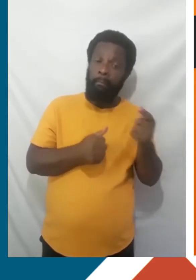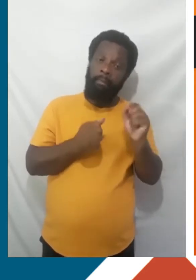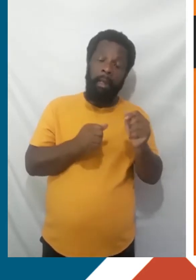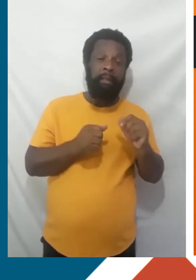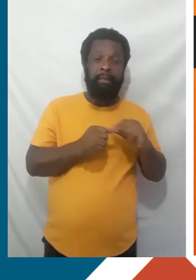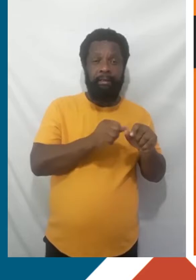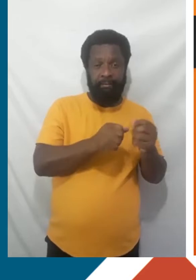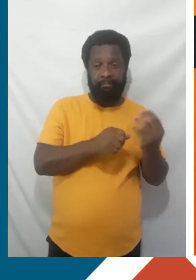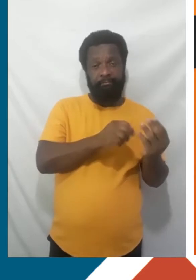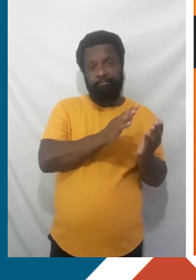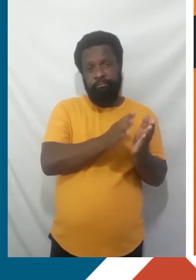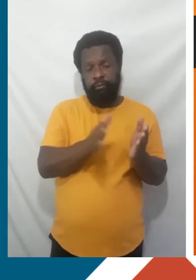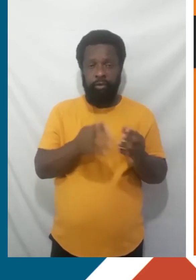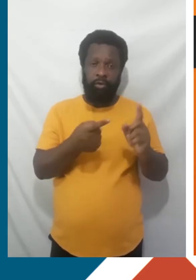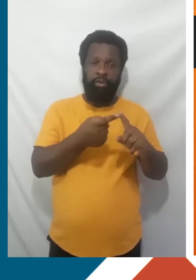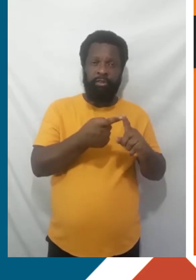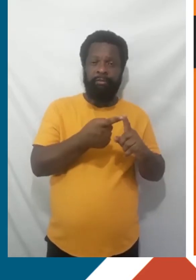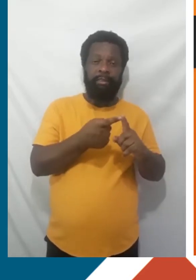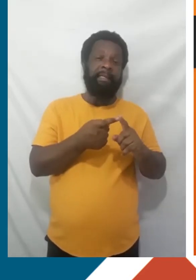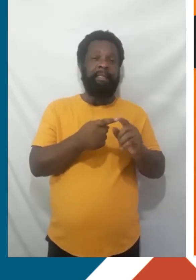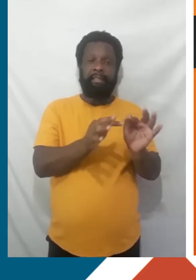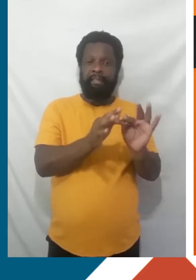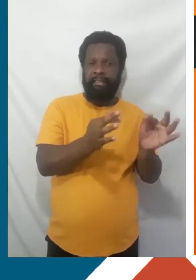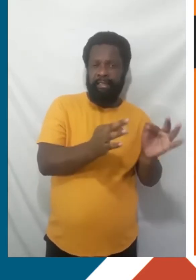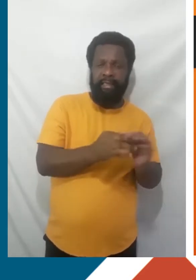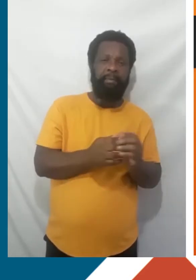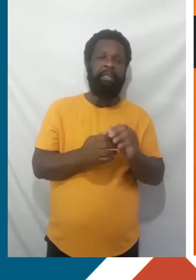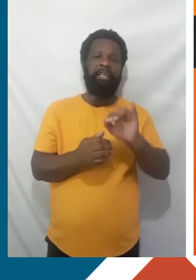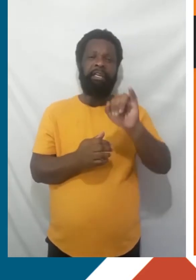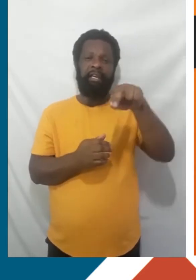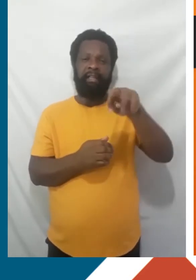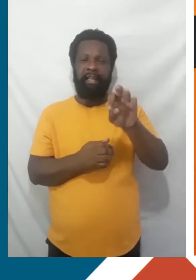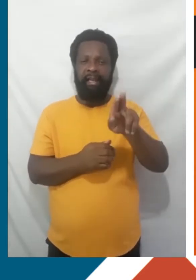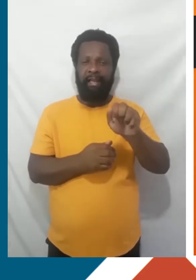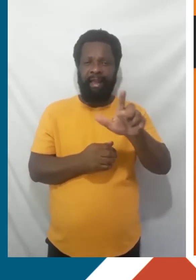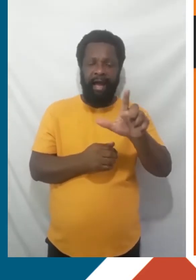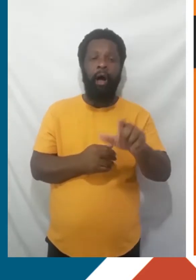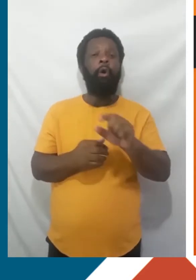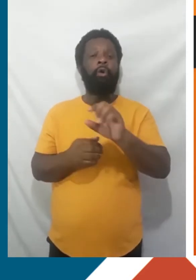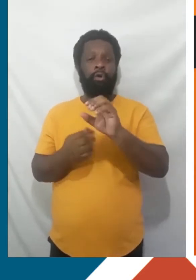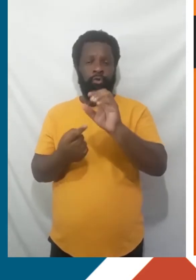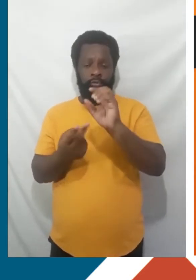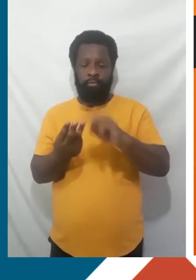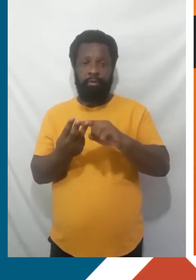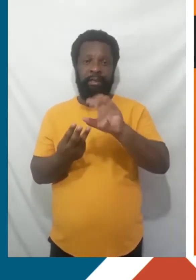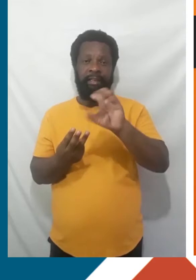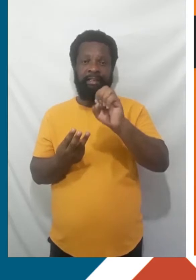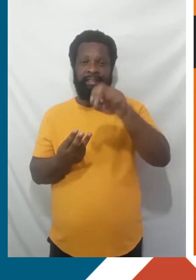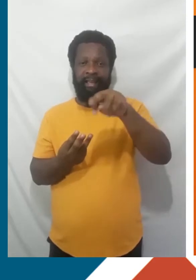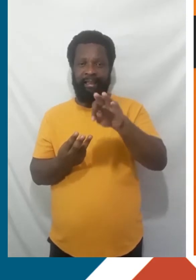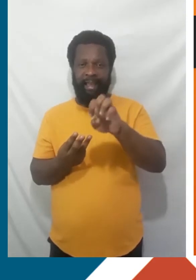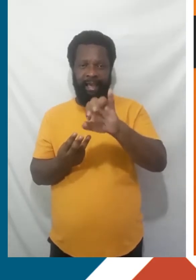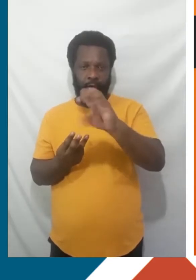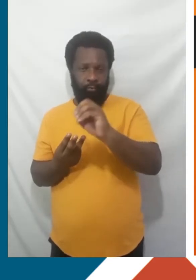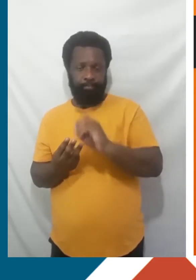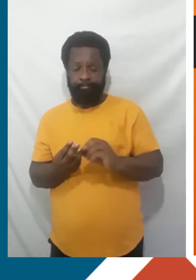do pão, dentre as opções forma simples, pão integral ou pão de centeio. Em seguida, se desejaria